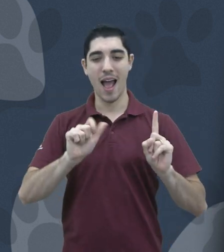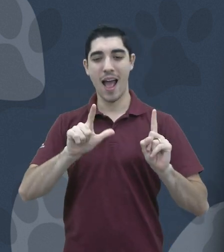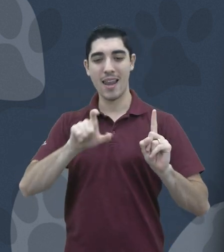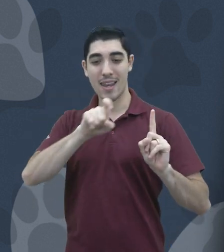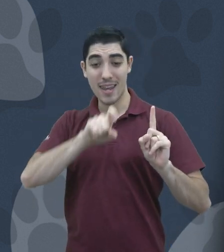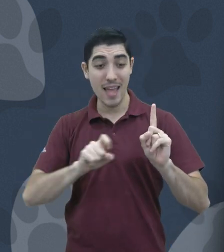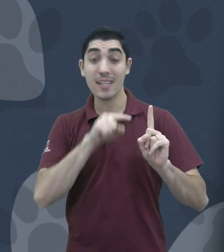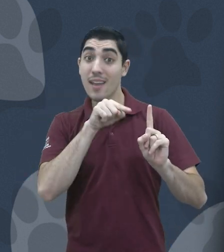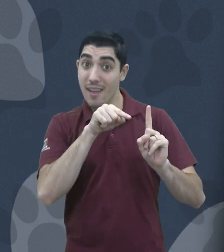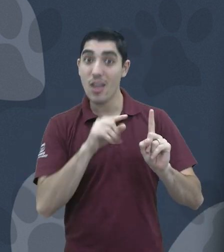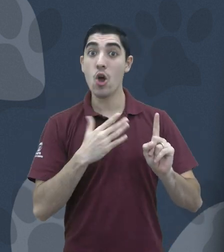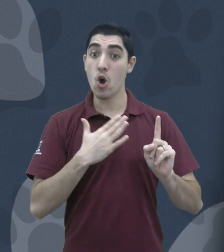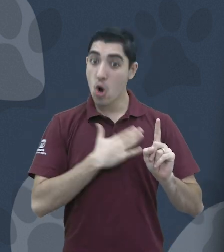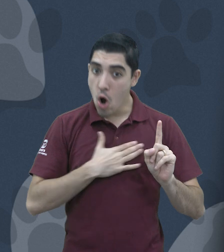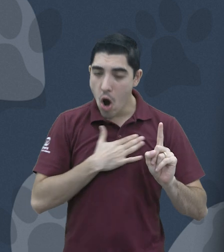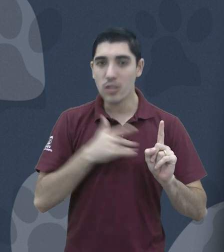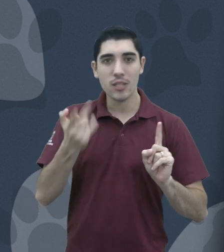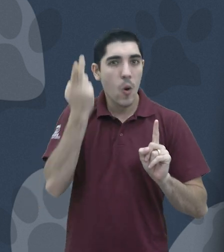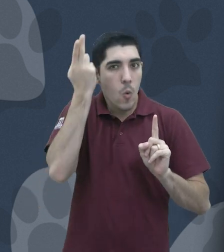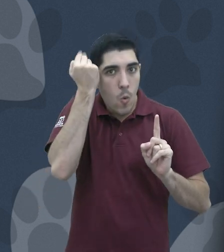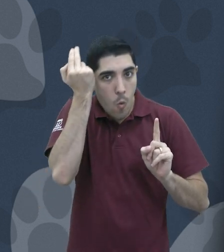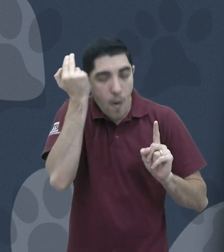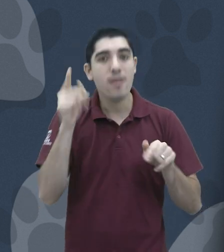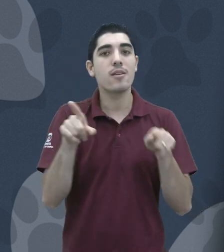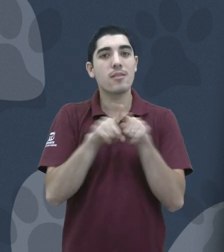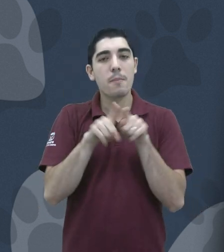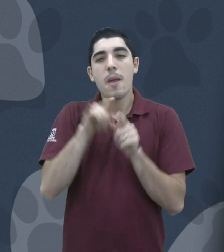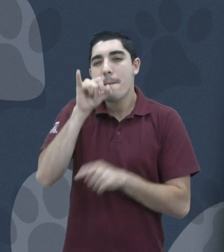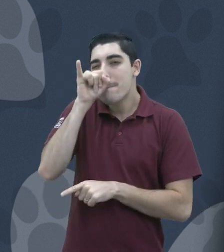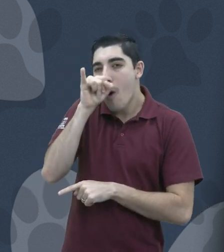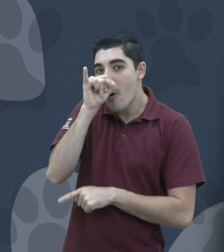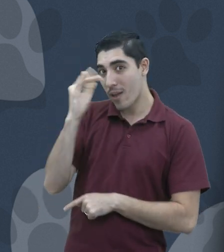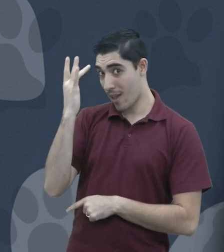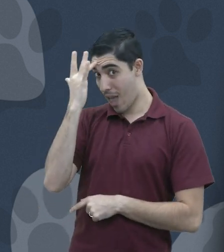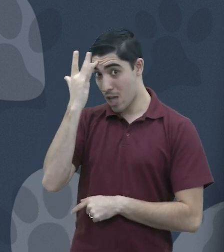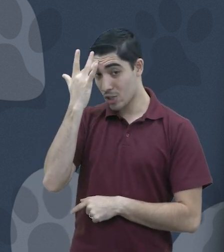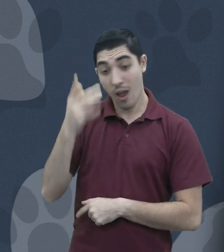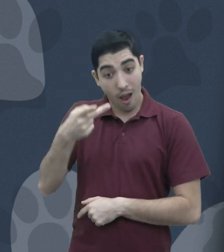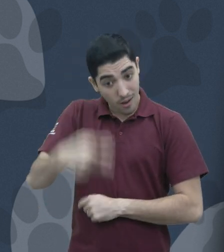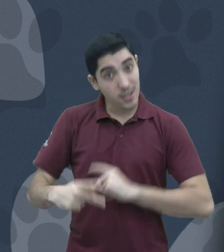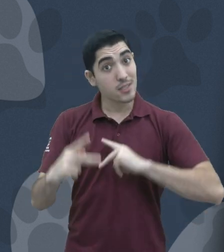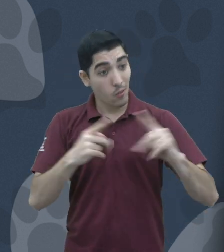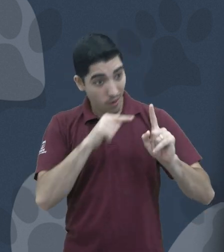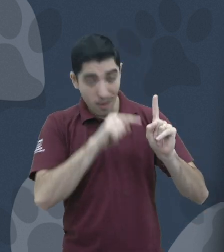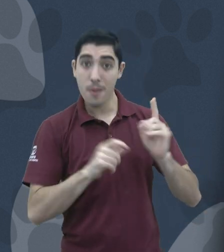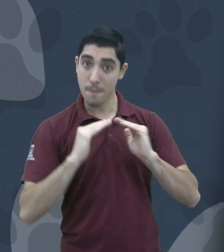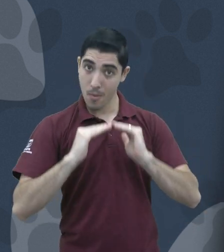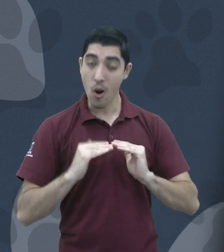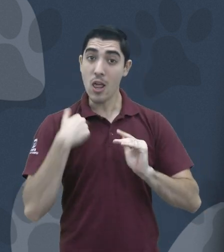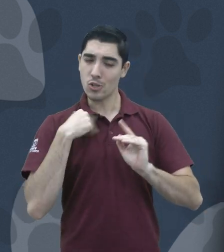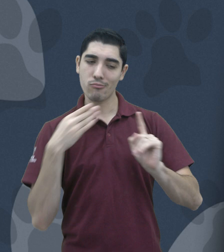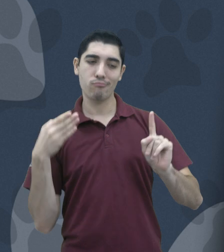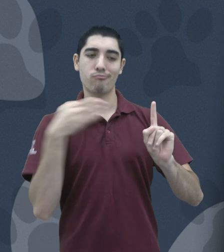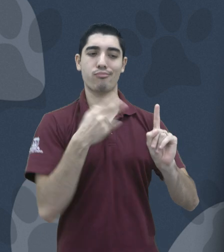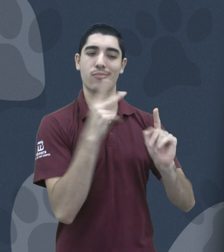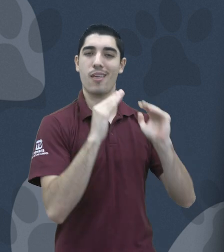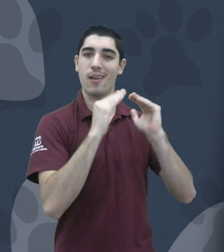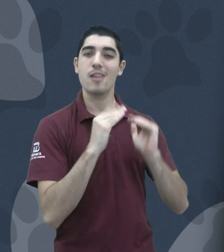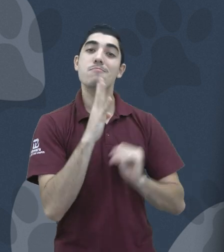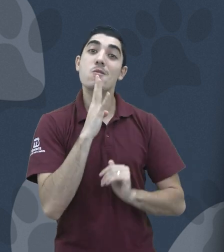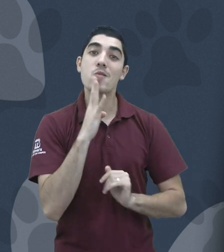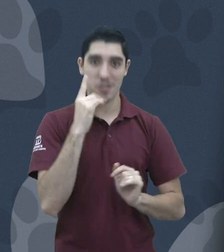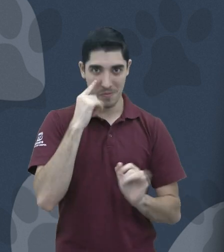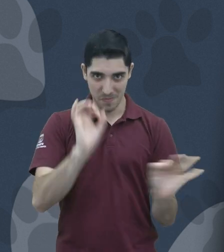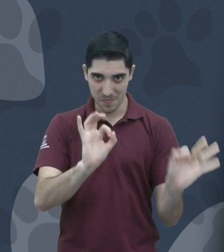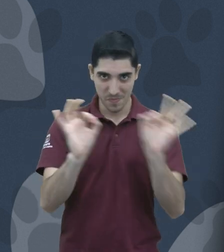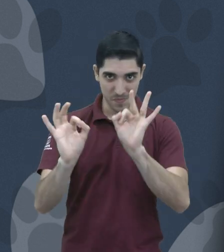é o Alex. Ele é criador de algumas raças de coelhos e de porquinhos da Índia aqui em São José, e eu fui até a casa dele para ver